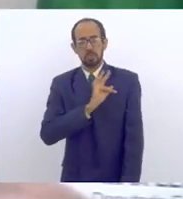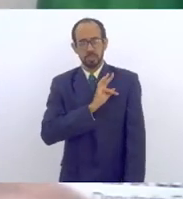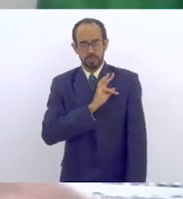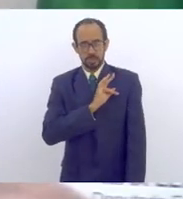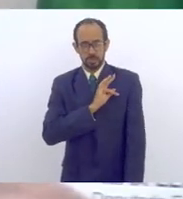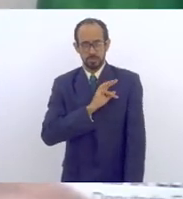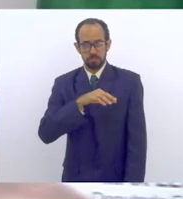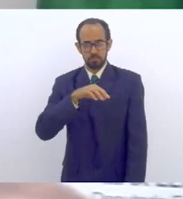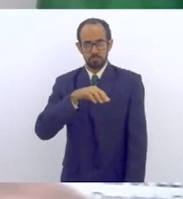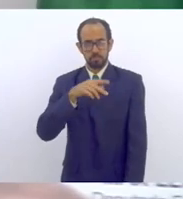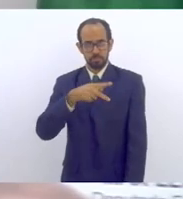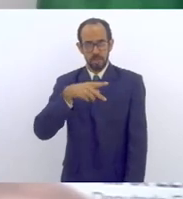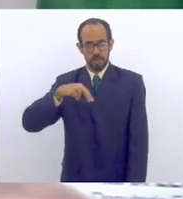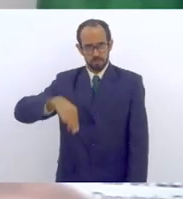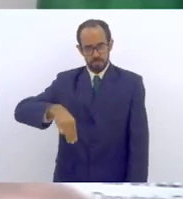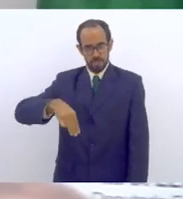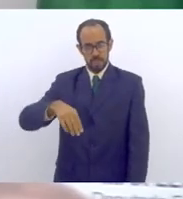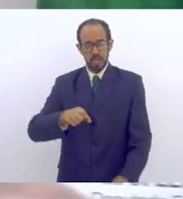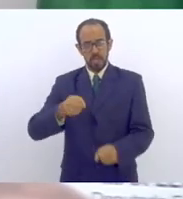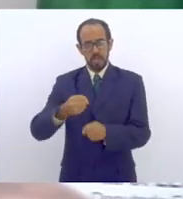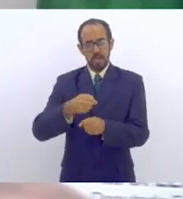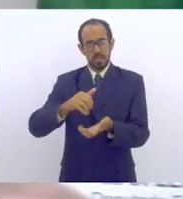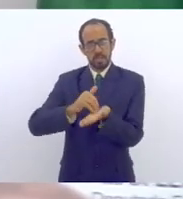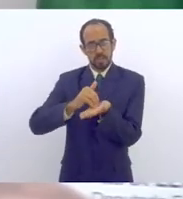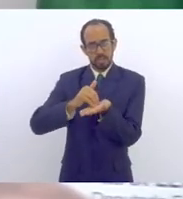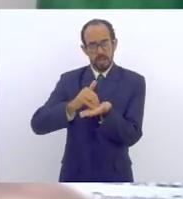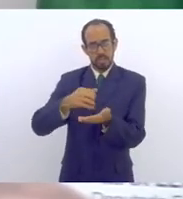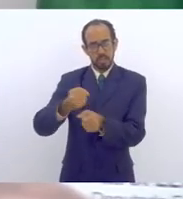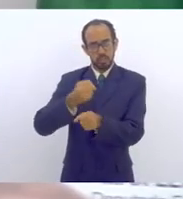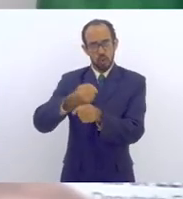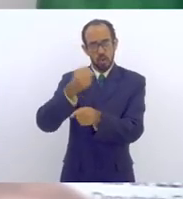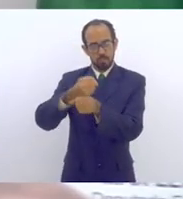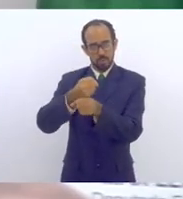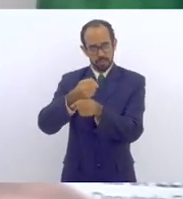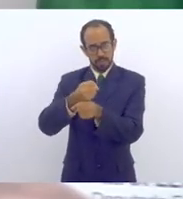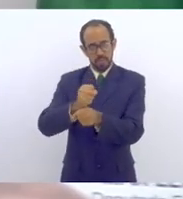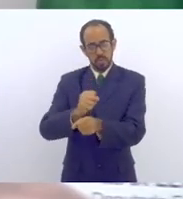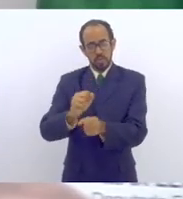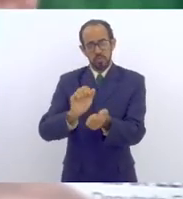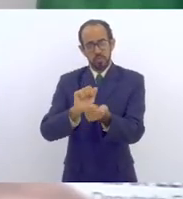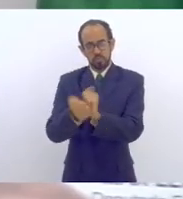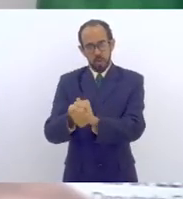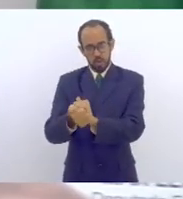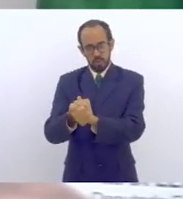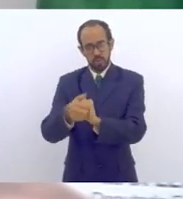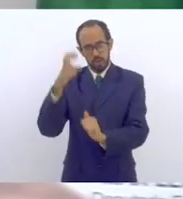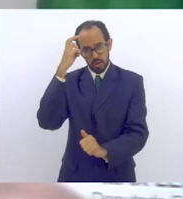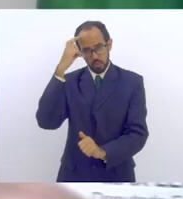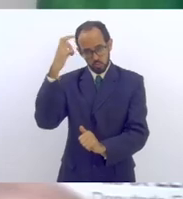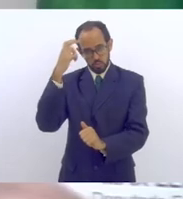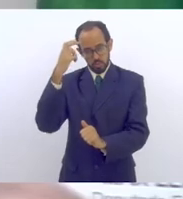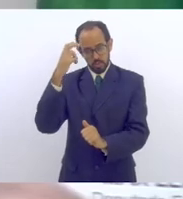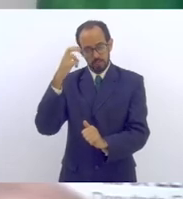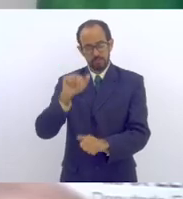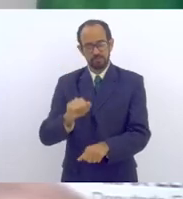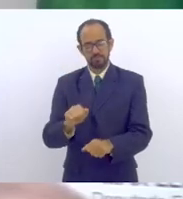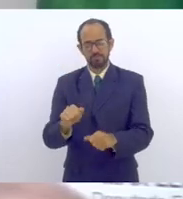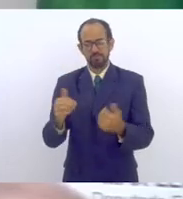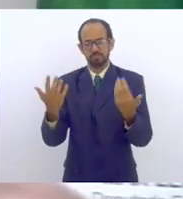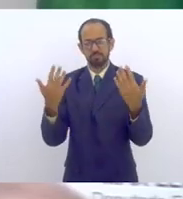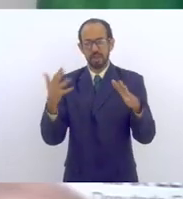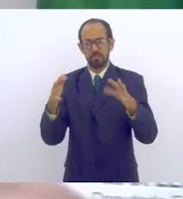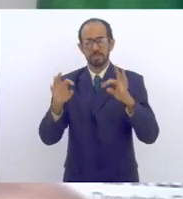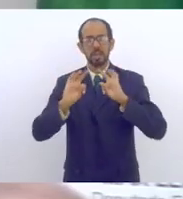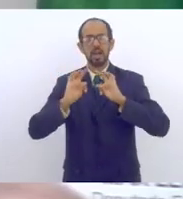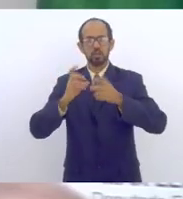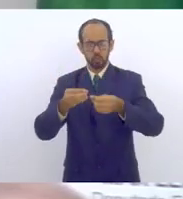a Secretaria de obras o esporte a cultura homenageia todas as pessoas parabenizar a